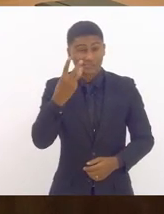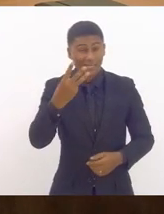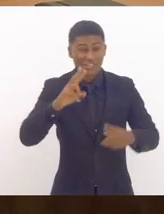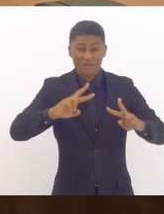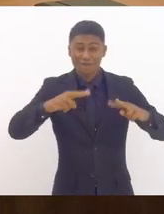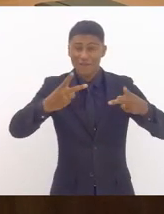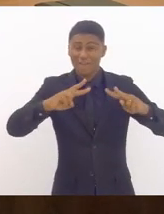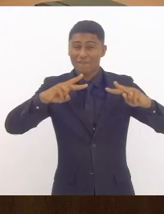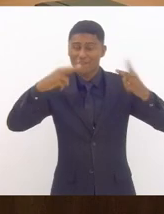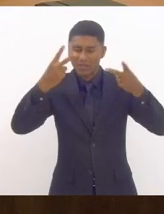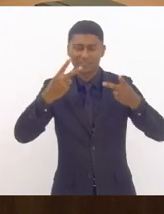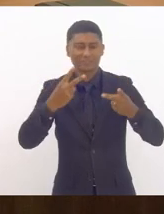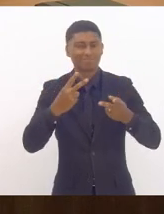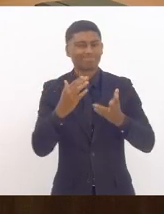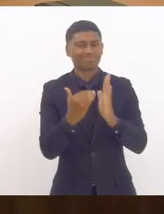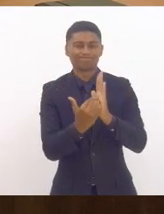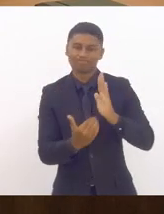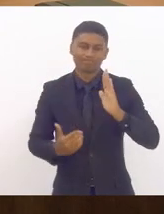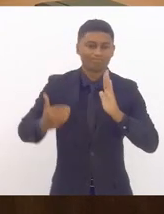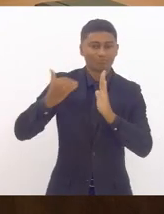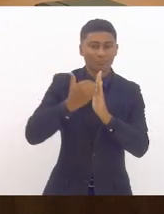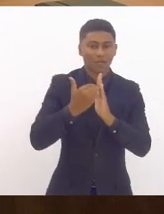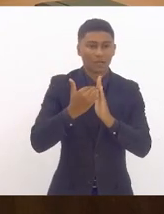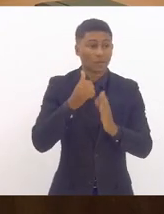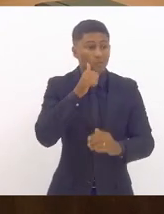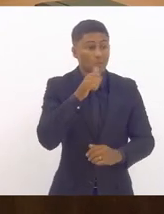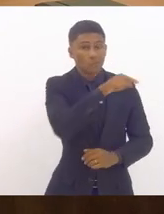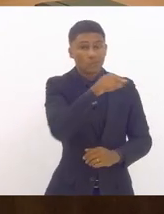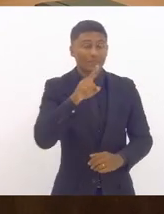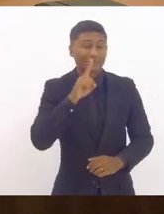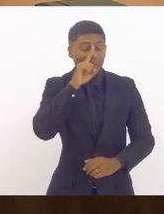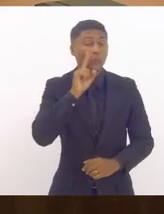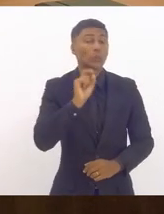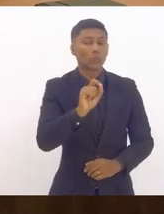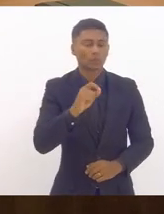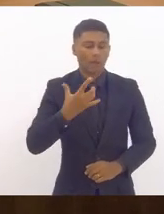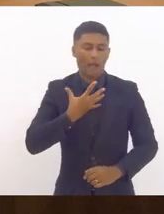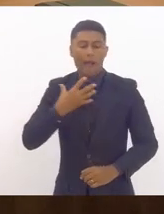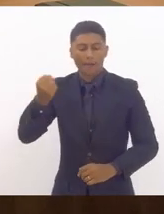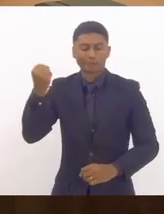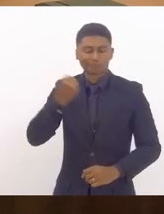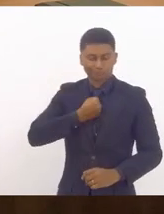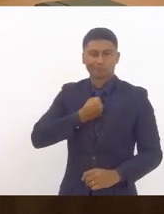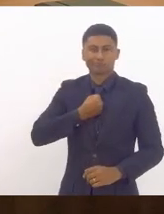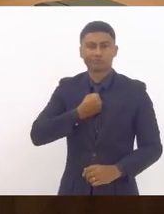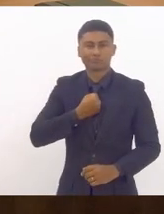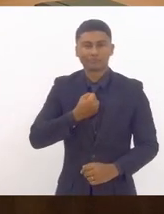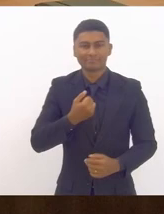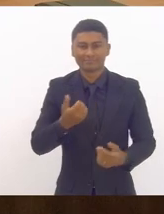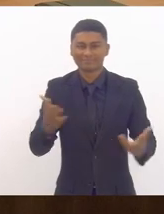suicídio dentro dessas mulheres que estão com essa síndrome de